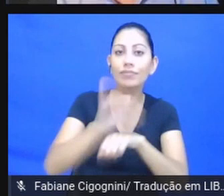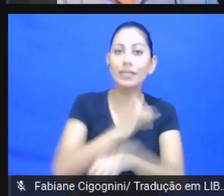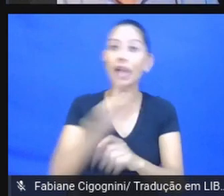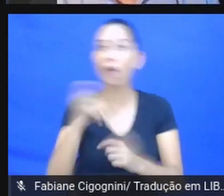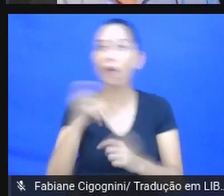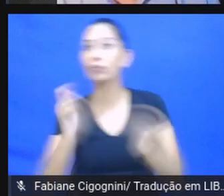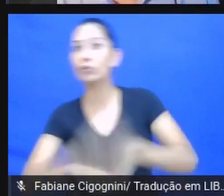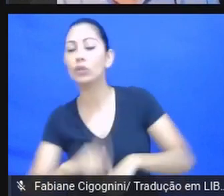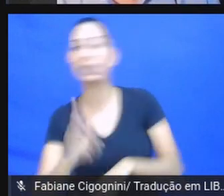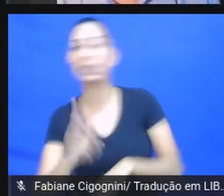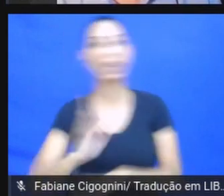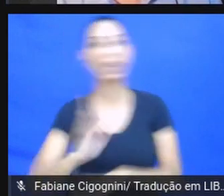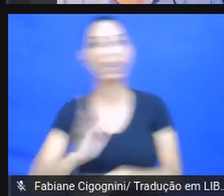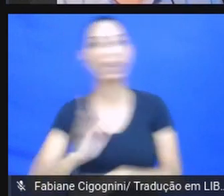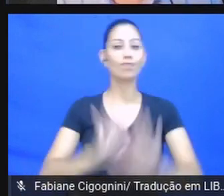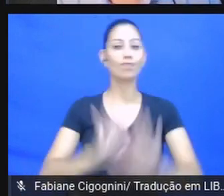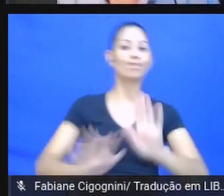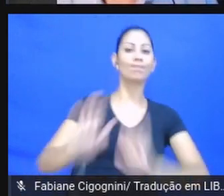rápidas que